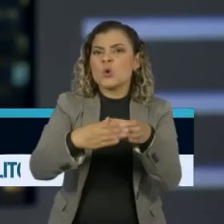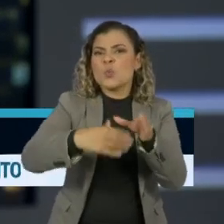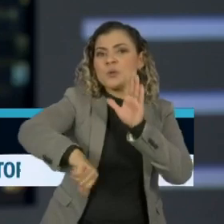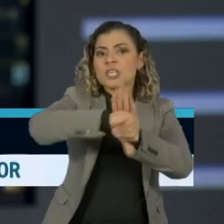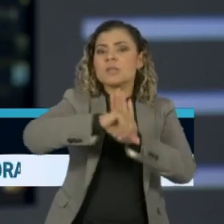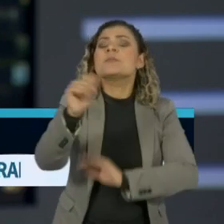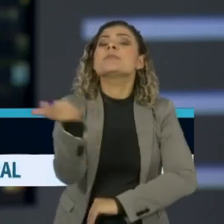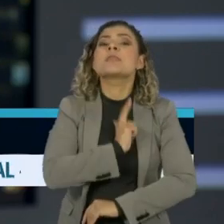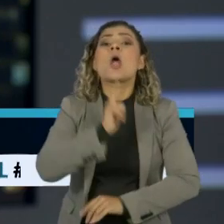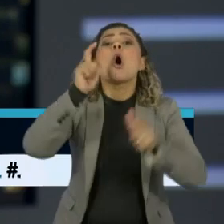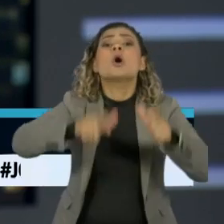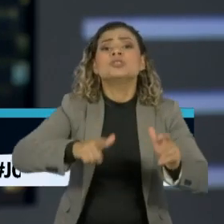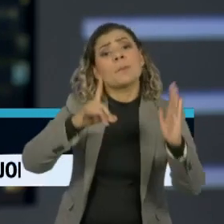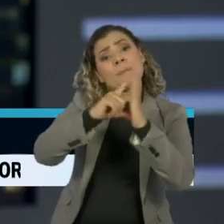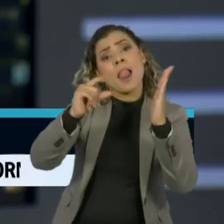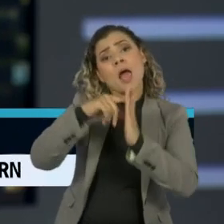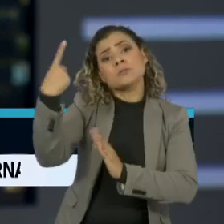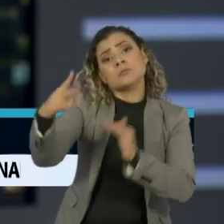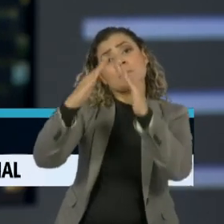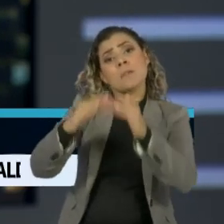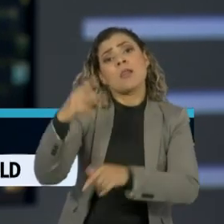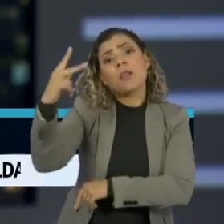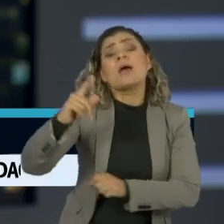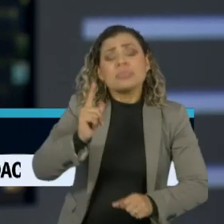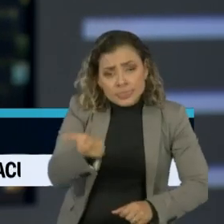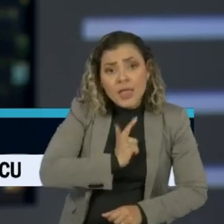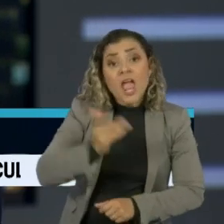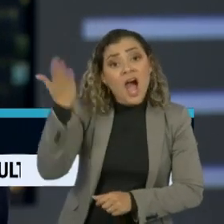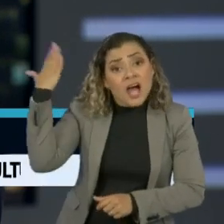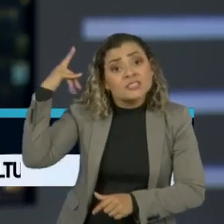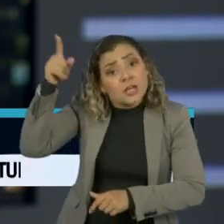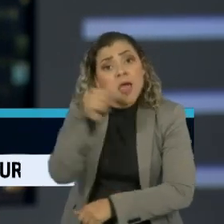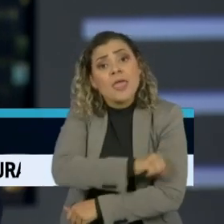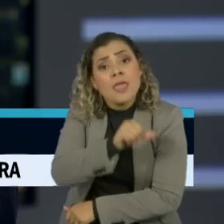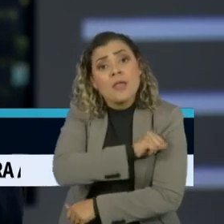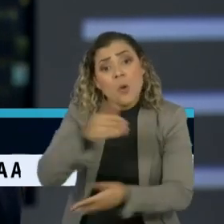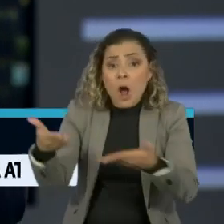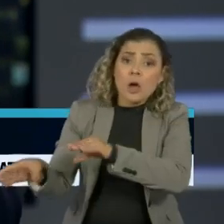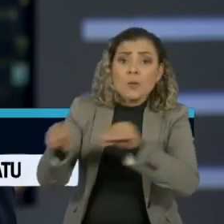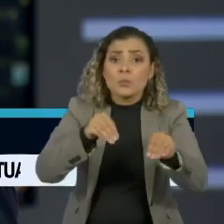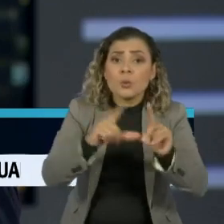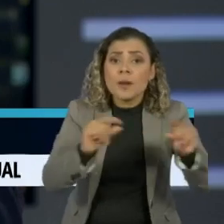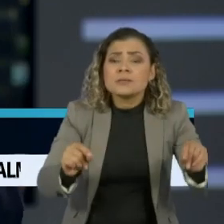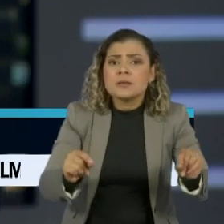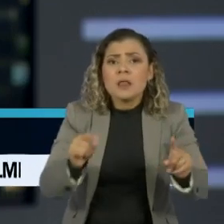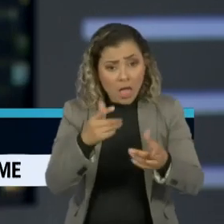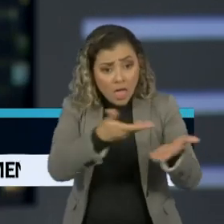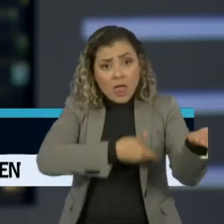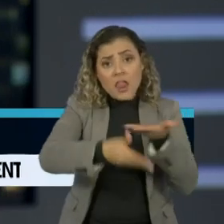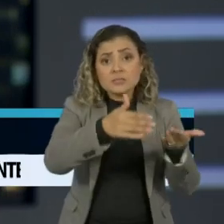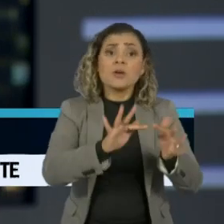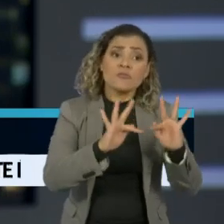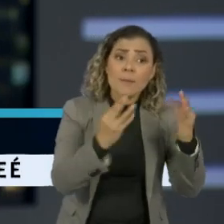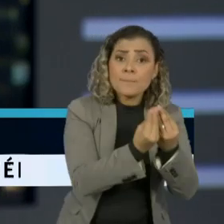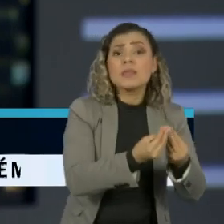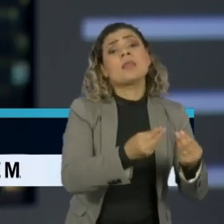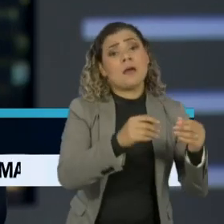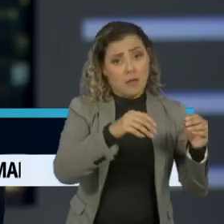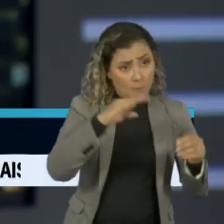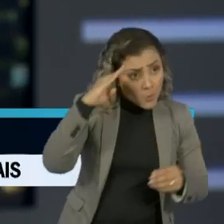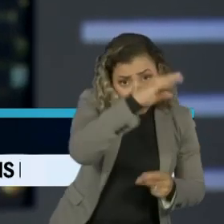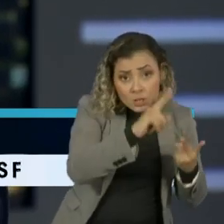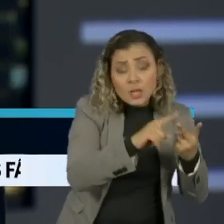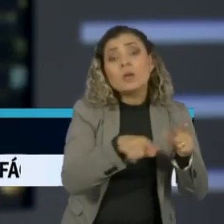está lá no Palácio do Planalto e que antes estava no Rio de Janeiro, numa relação entre a família Bolsonaro e as milícias,